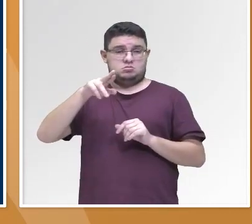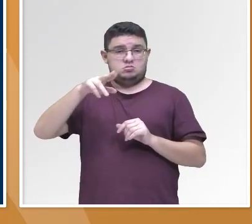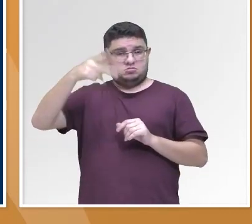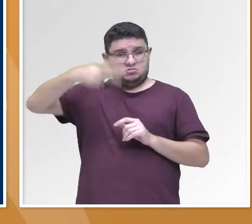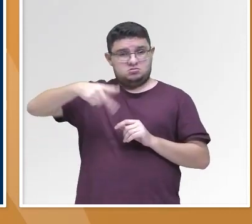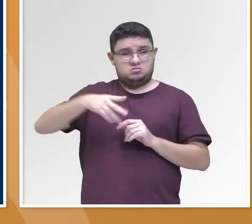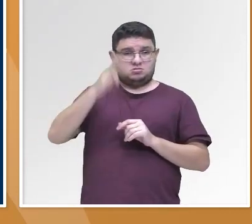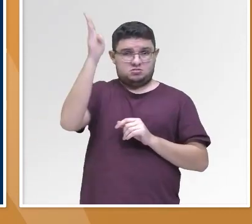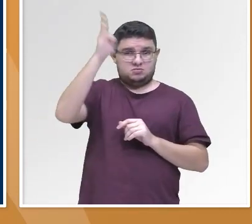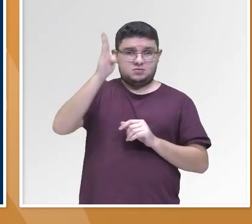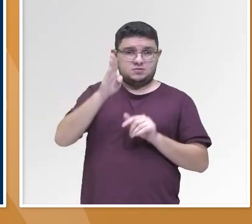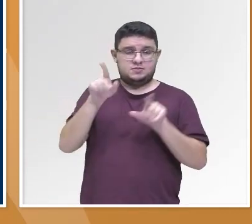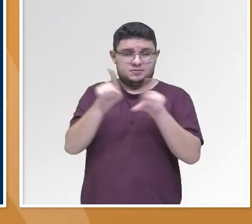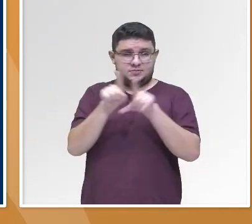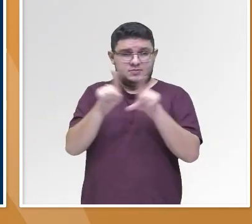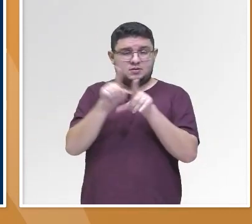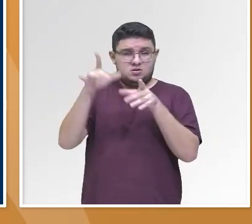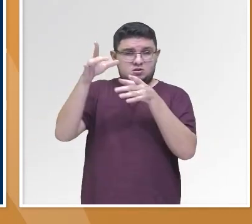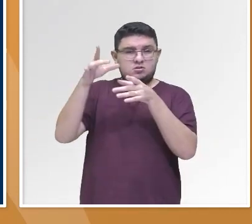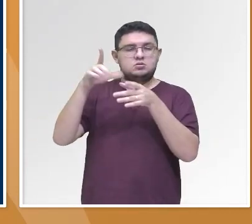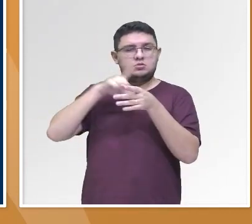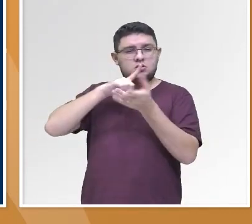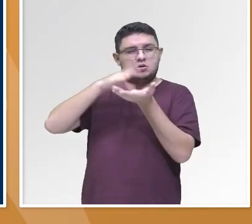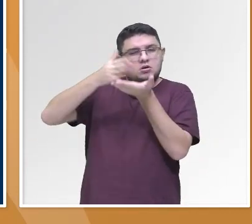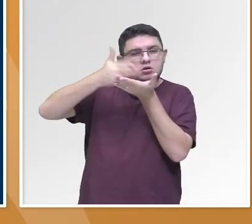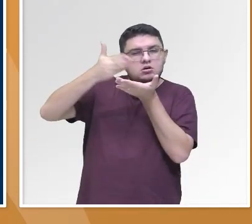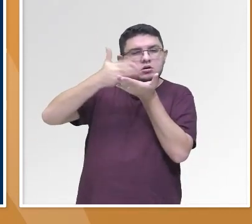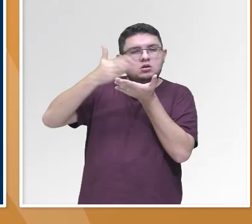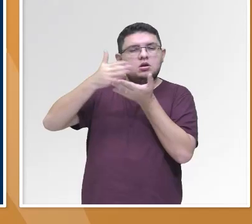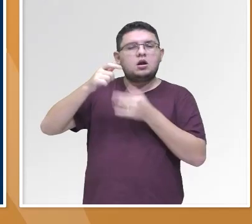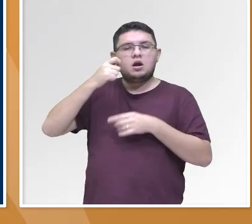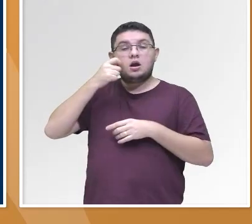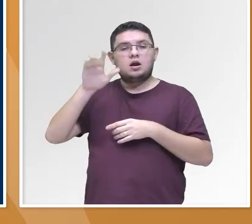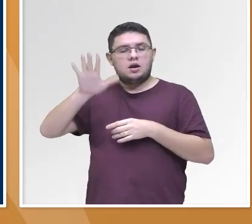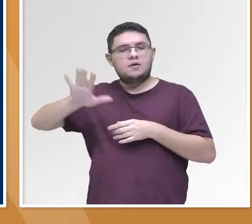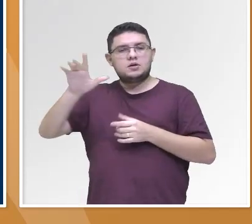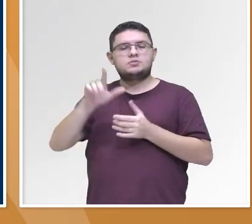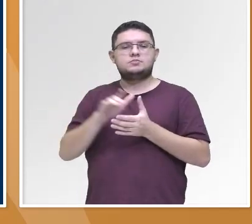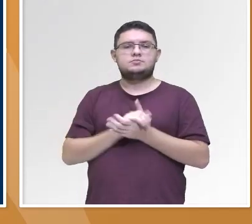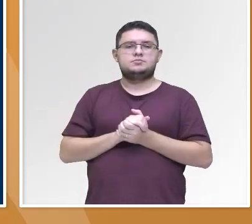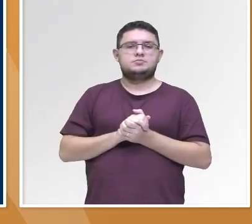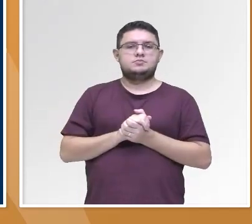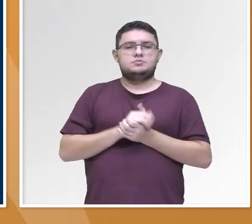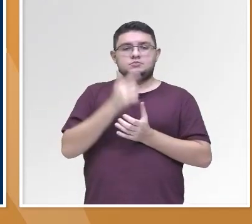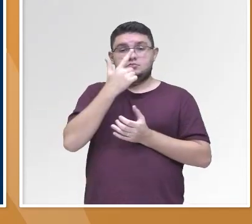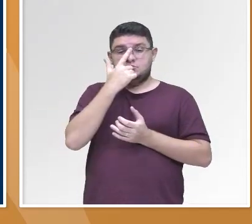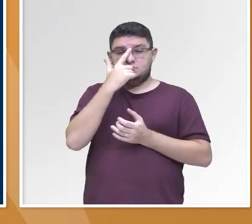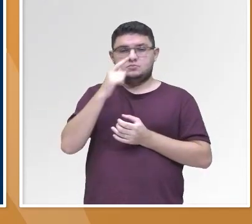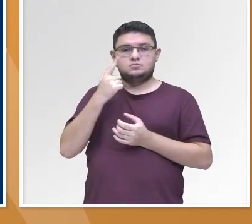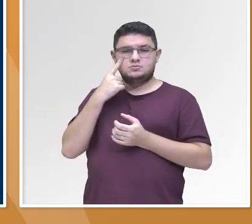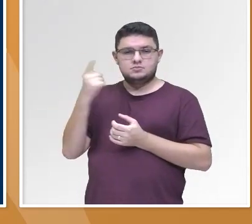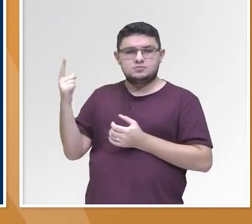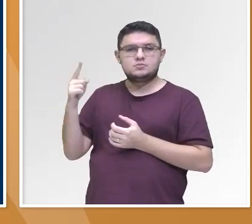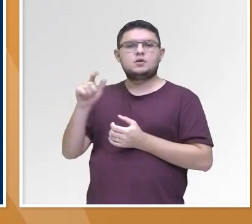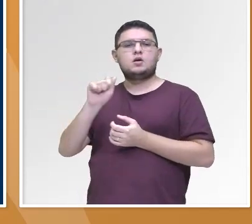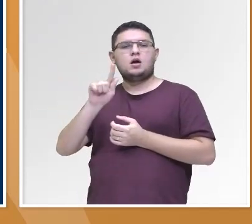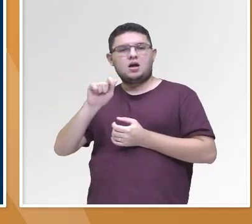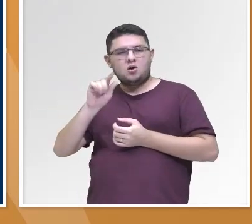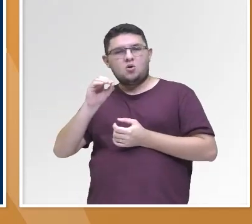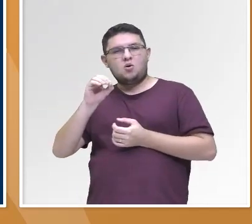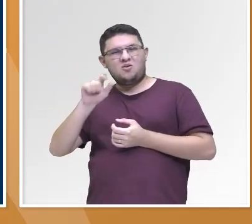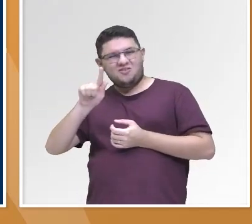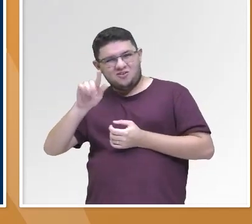por diversas outras bandas ali para produzir diversos outros ritmos, como o samba e etc. O agogô, né? Ali nós temos também